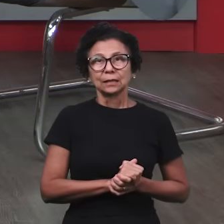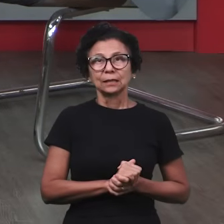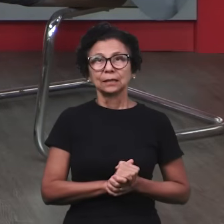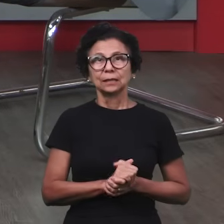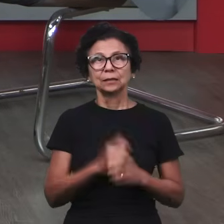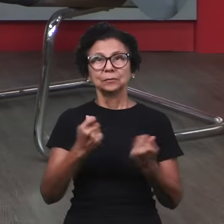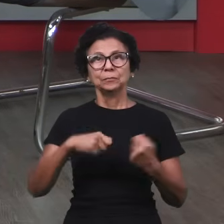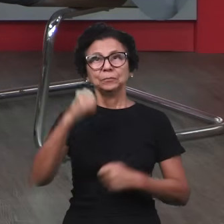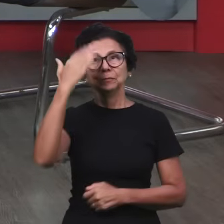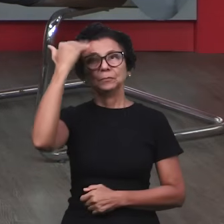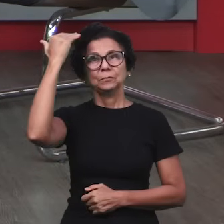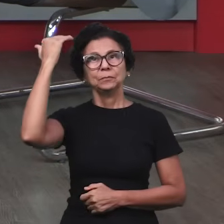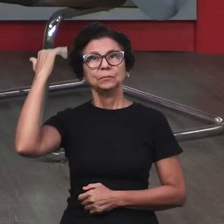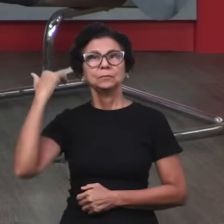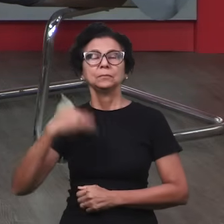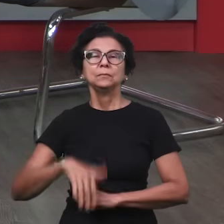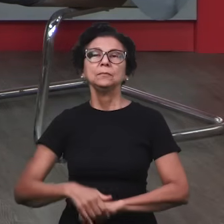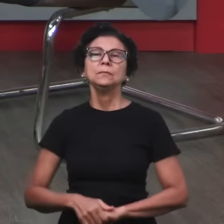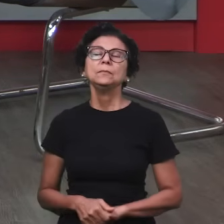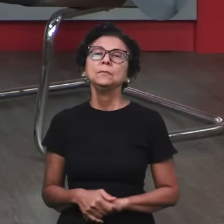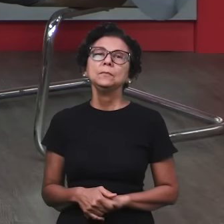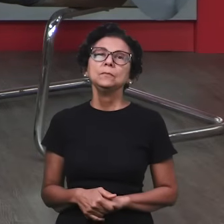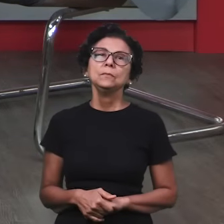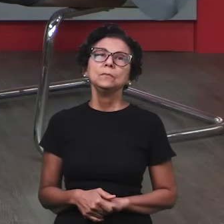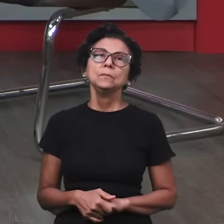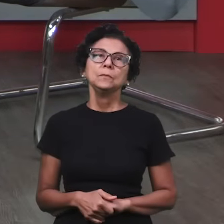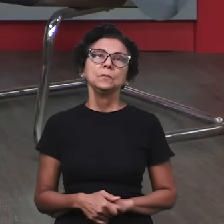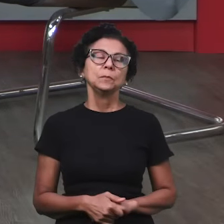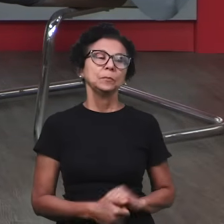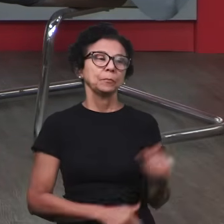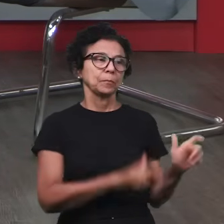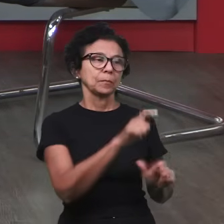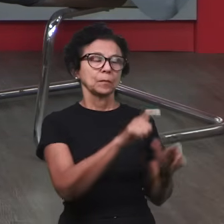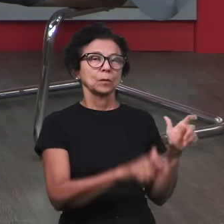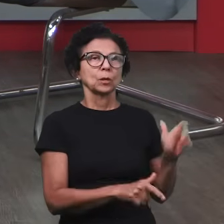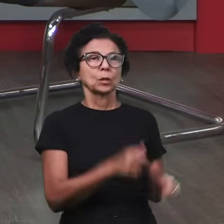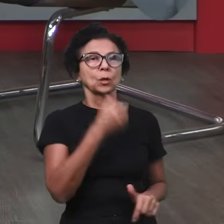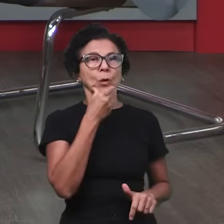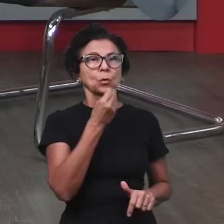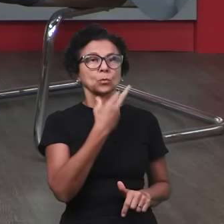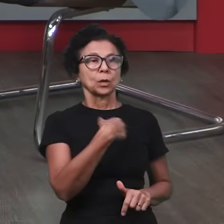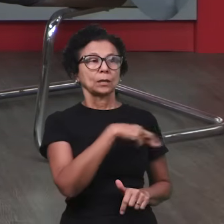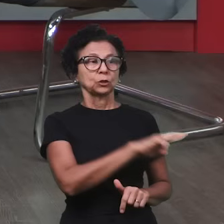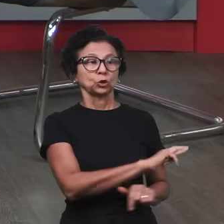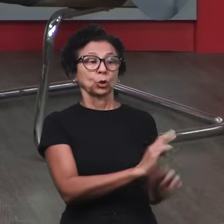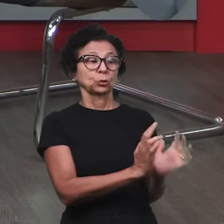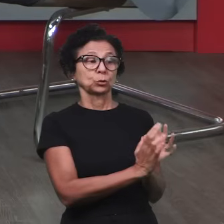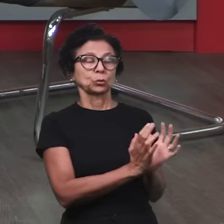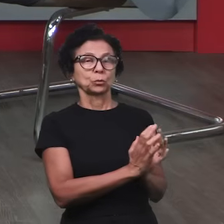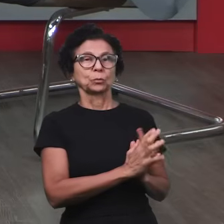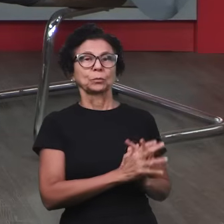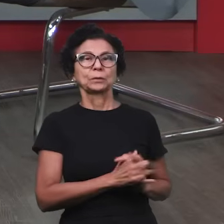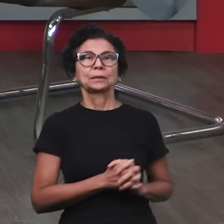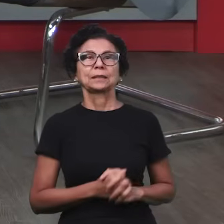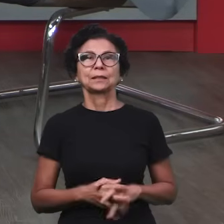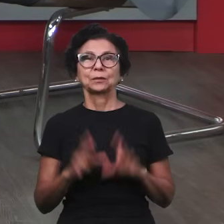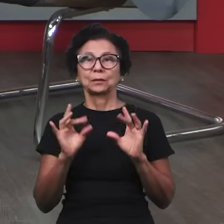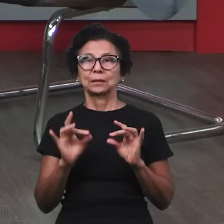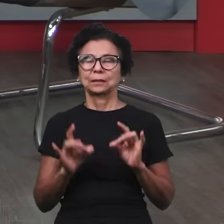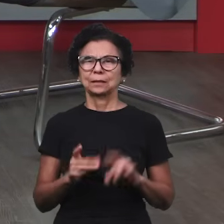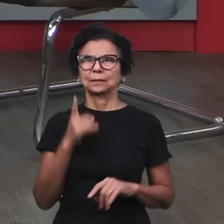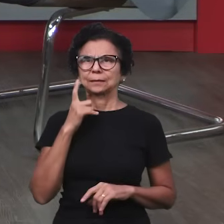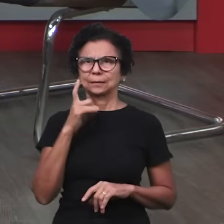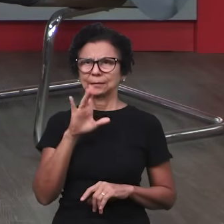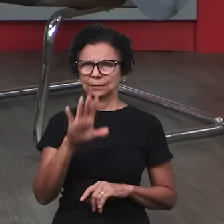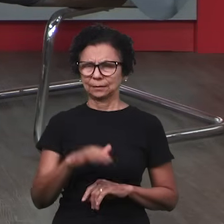aqueles homens estavam ali, o interessante, um detalhe assim, maravilhoso em relação àquela mulher, que quando Jesus